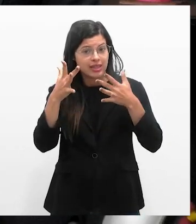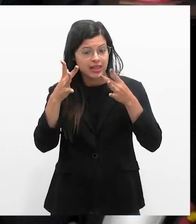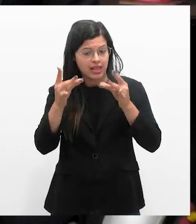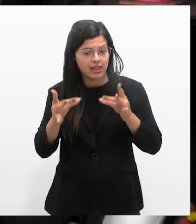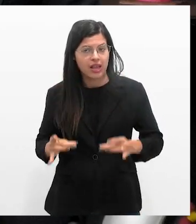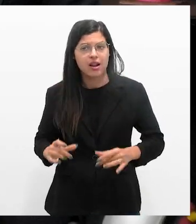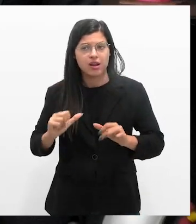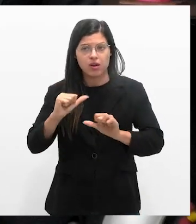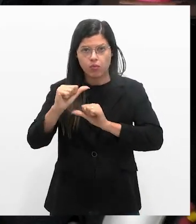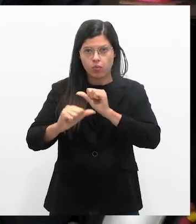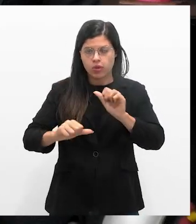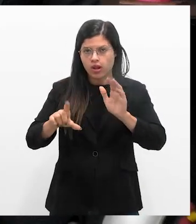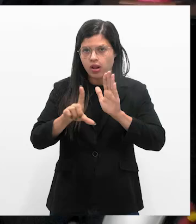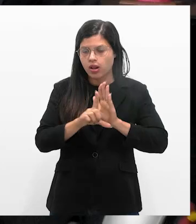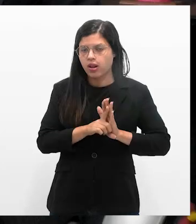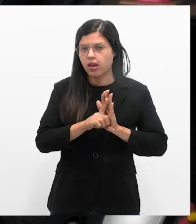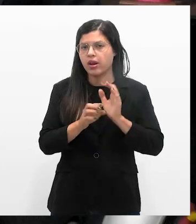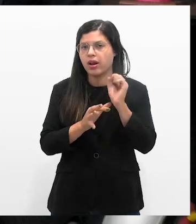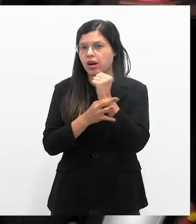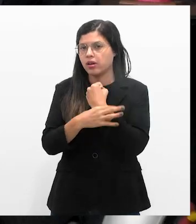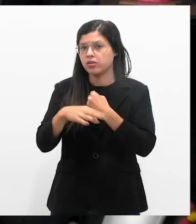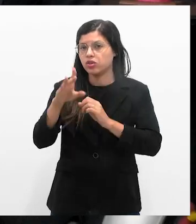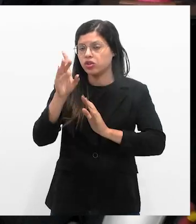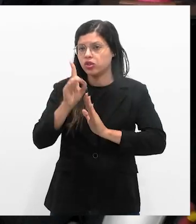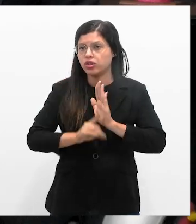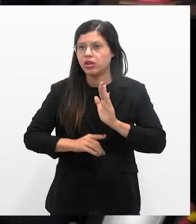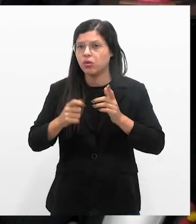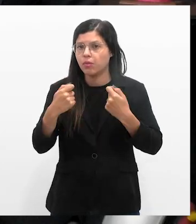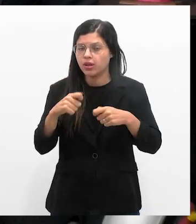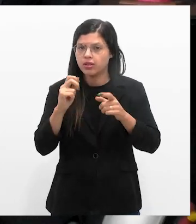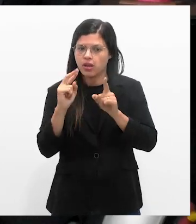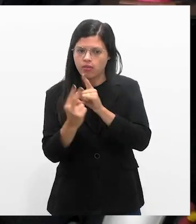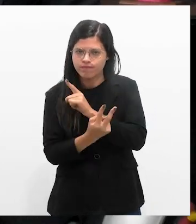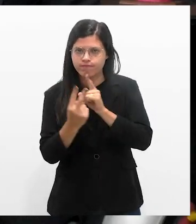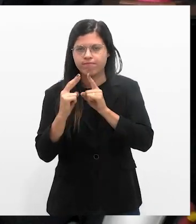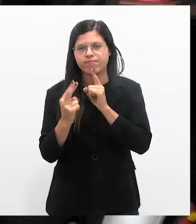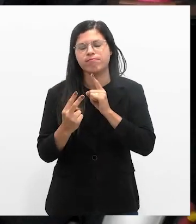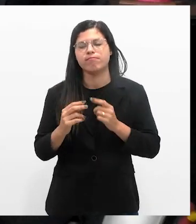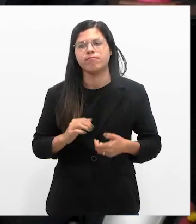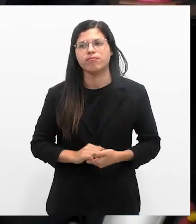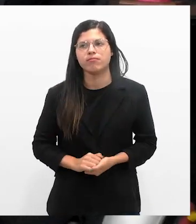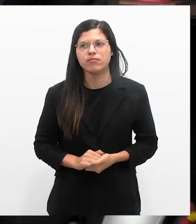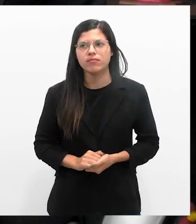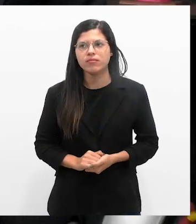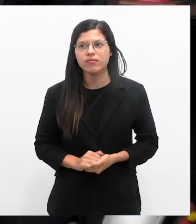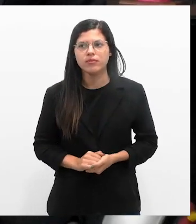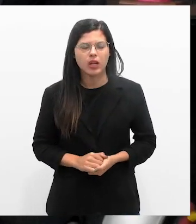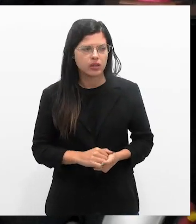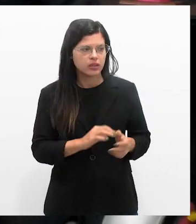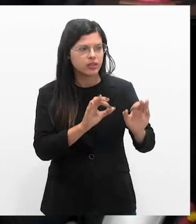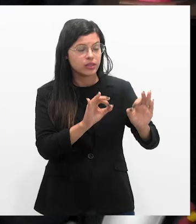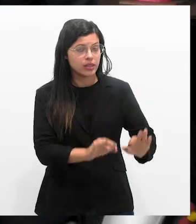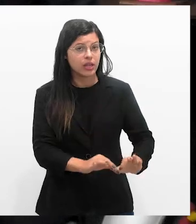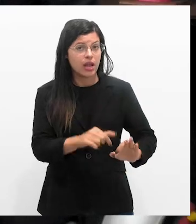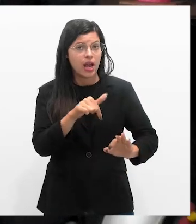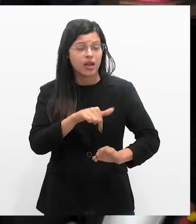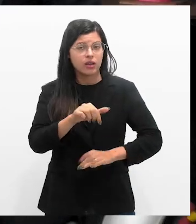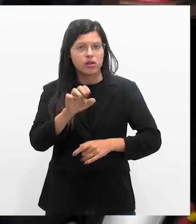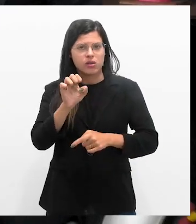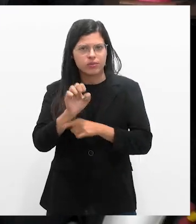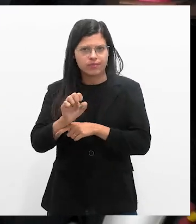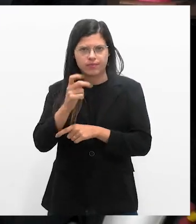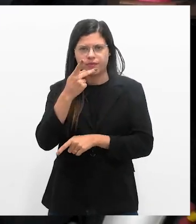detalhe que muda a lei e que garante direito, precisa dos dois olhares, não é isso, Célia? Com certeza. E aqui, por exemplo, no Estado, a